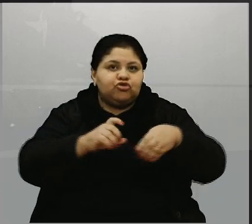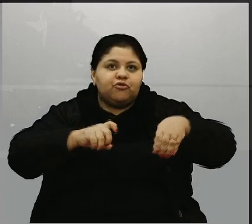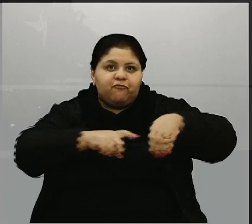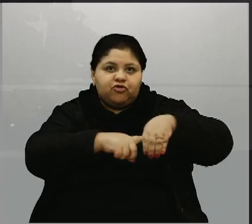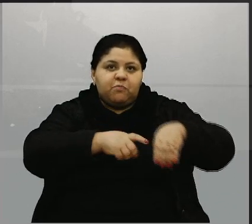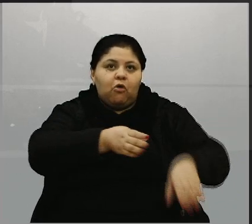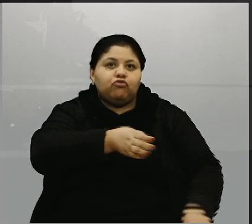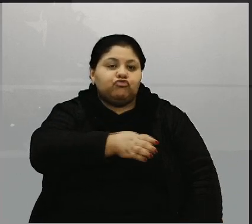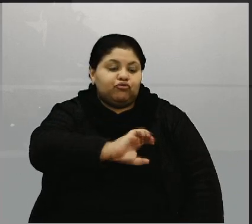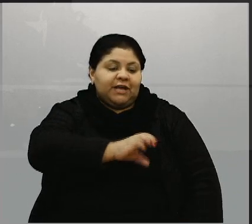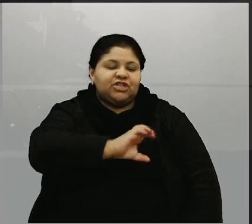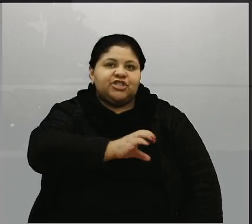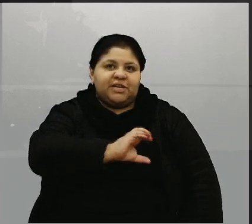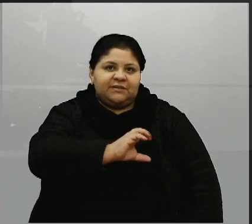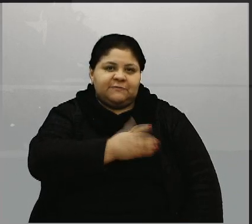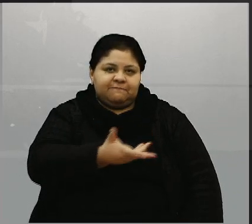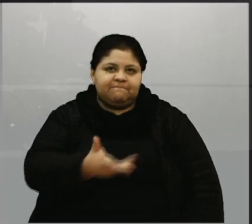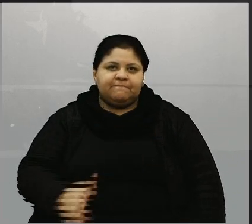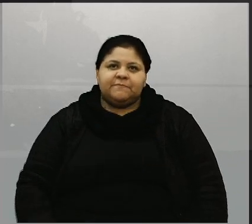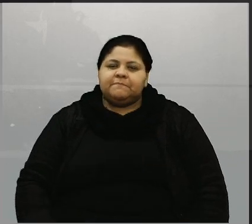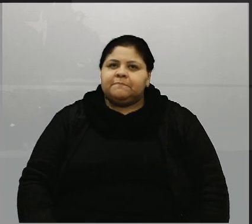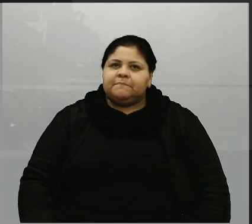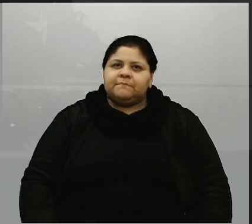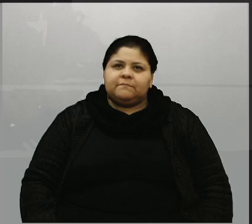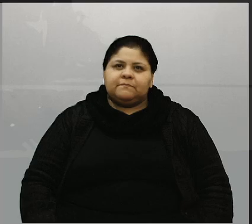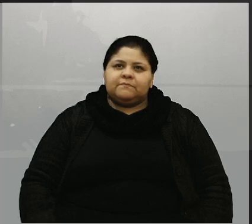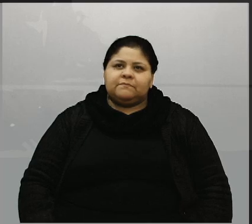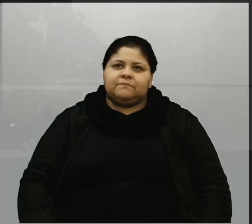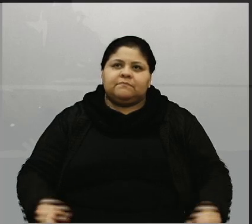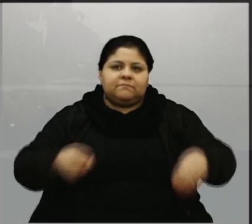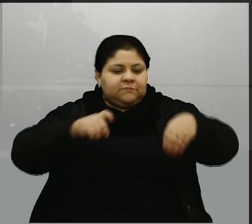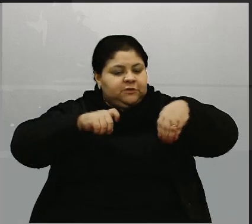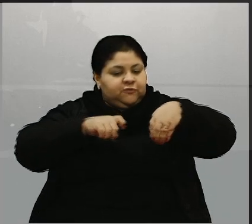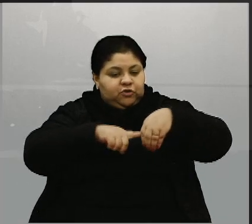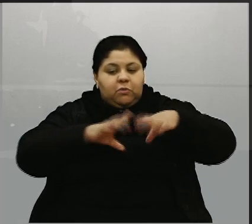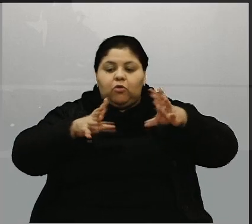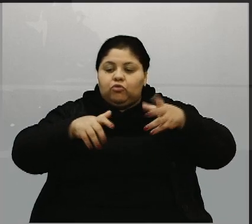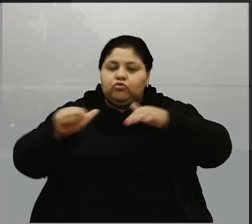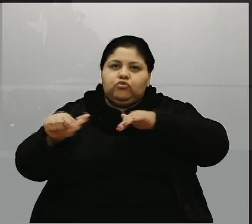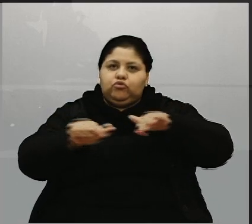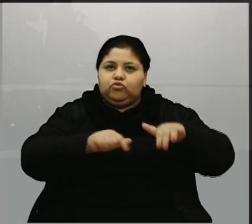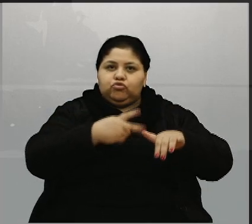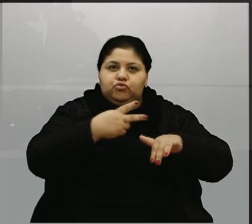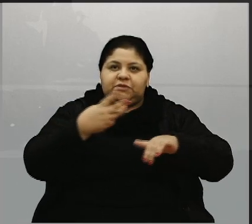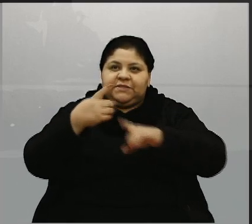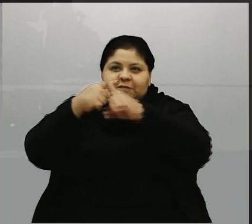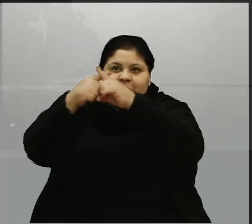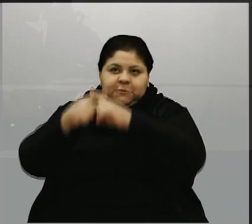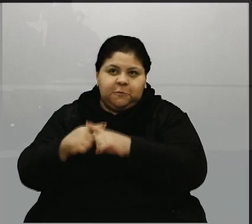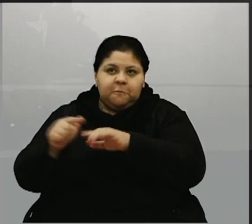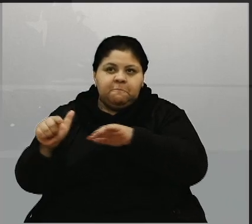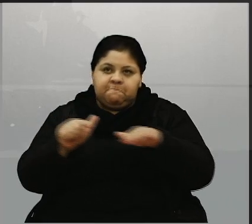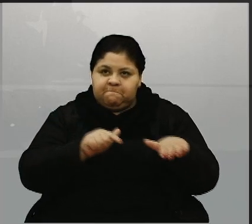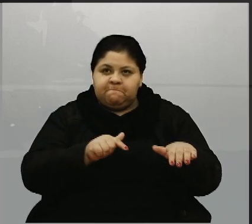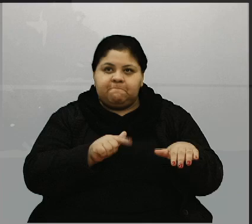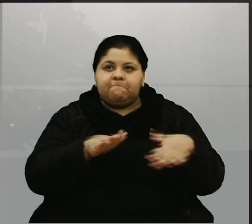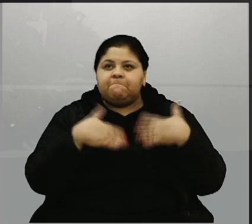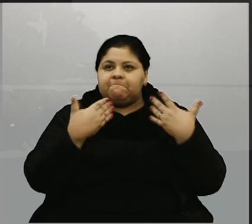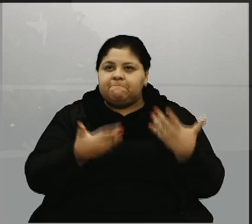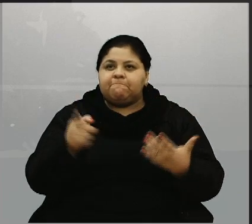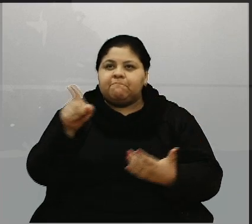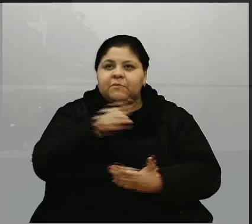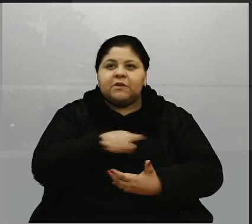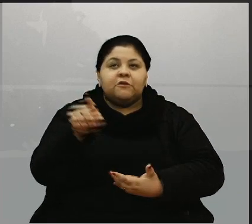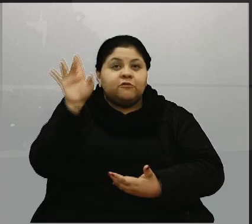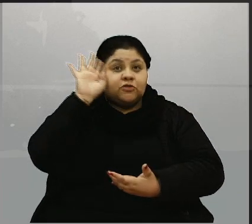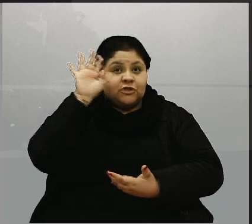ali. Né? Então tem futebol toda semana, 2 a 3 jogos por semana em algumas semanas. Então vocês imaginem, hoje